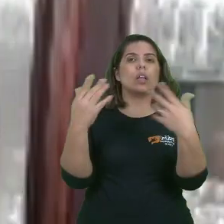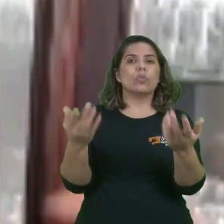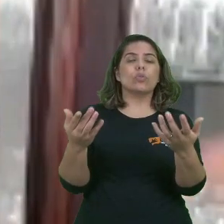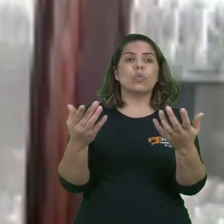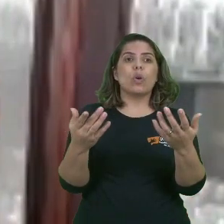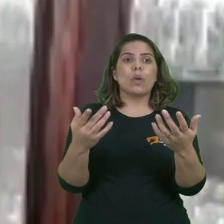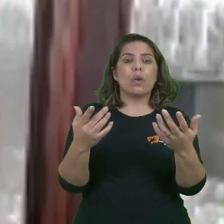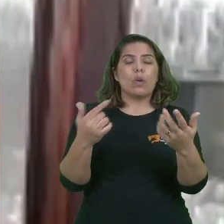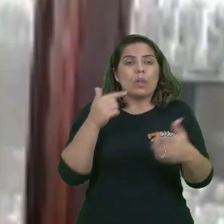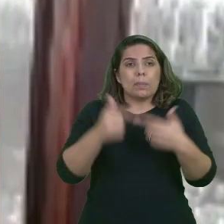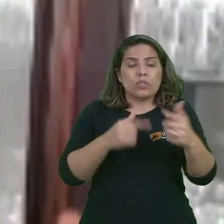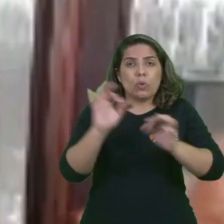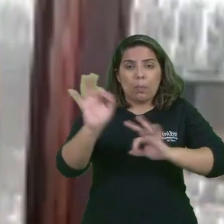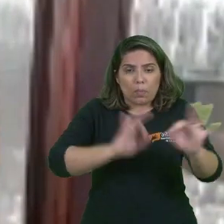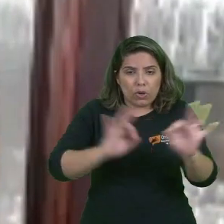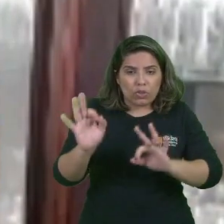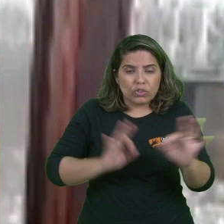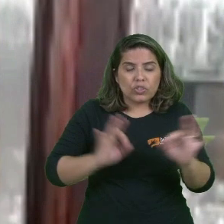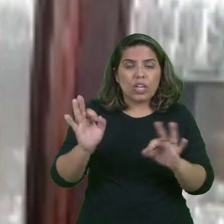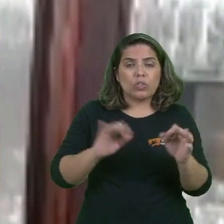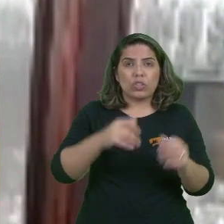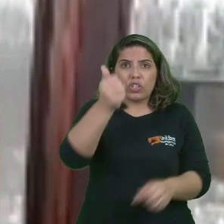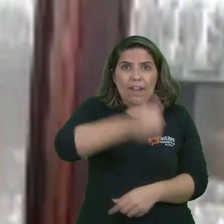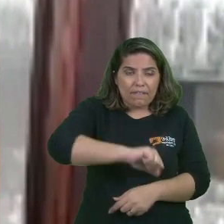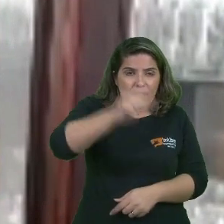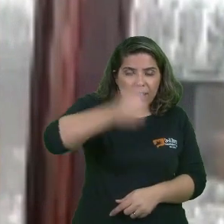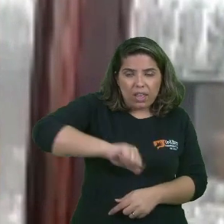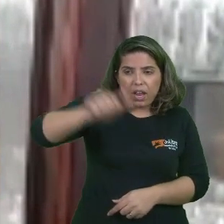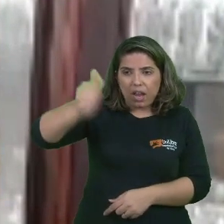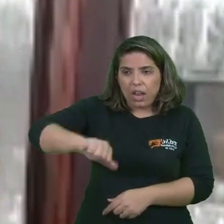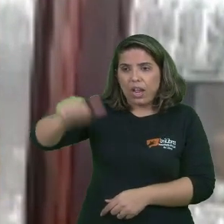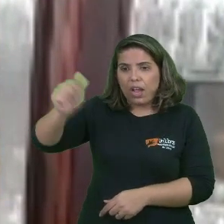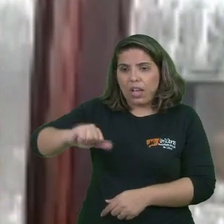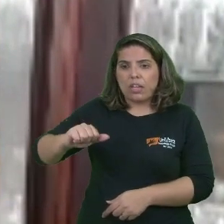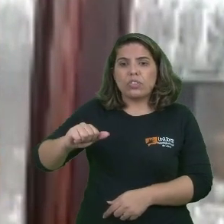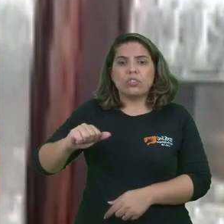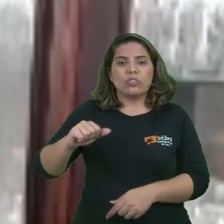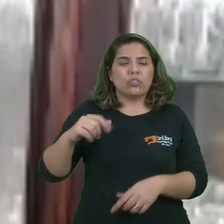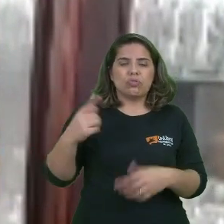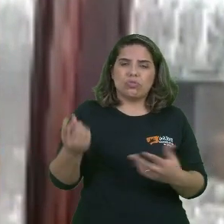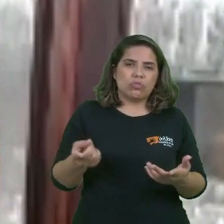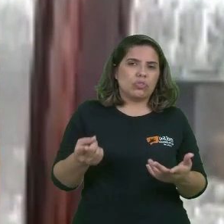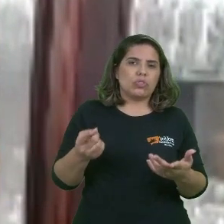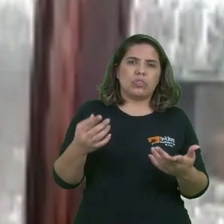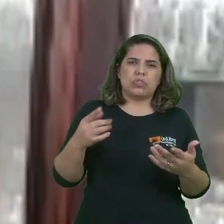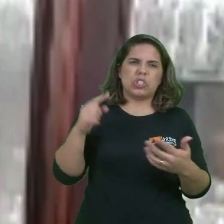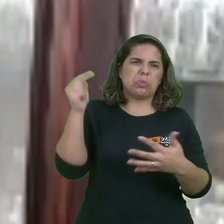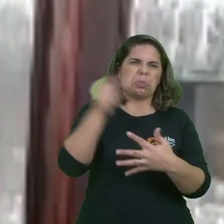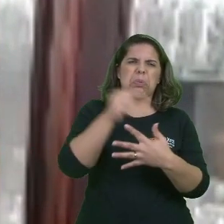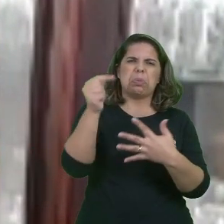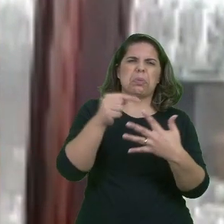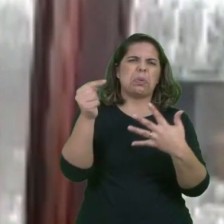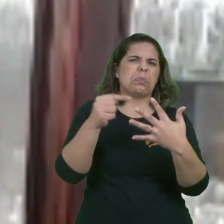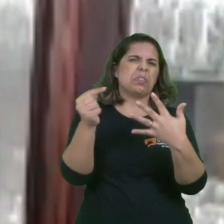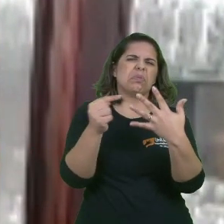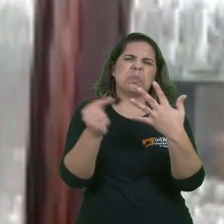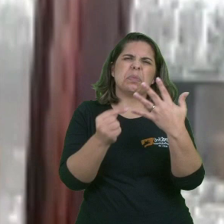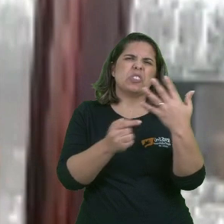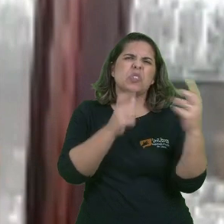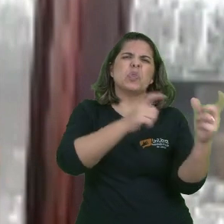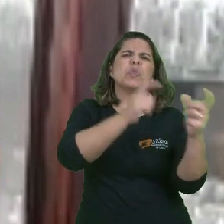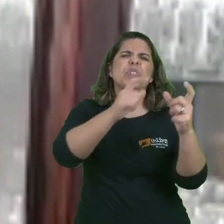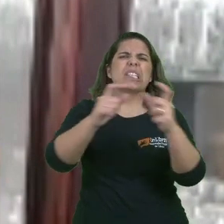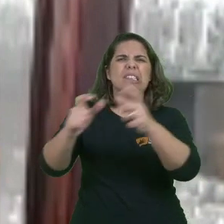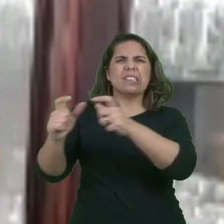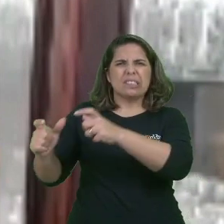consigo projeto é trabalhar de aperto se é sim sim pq